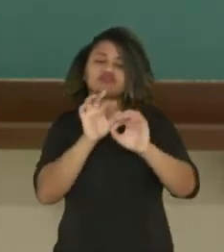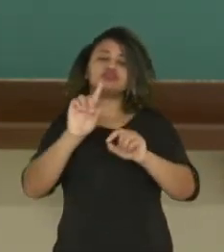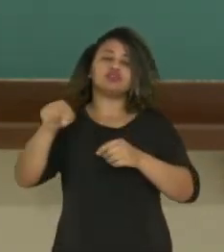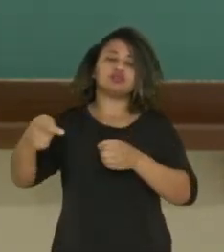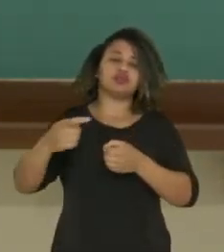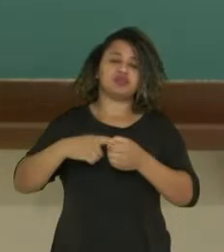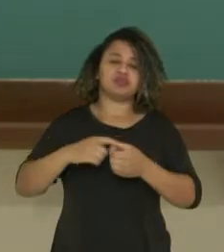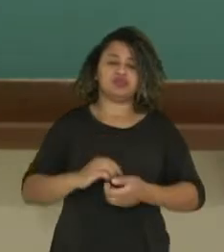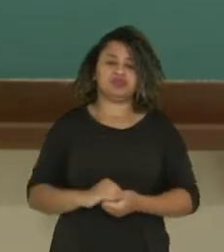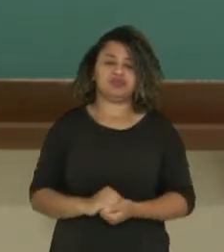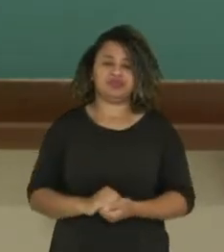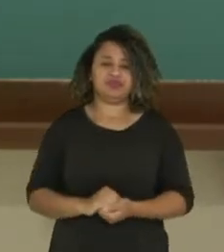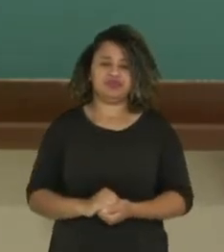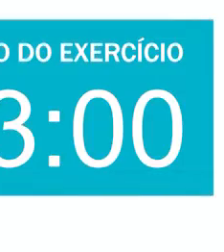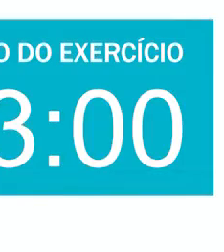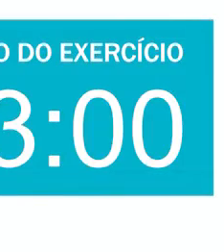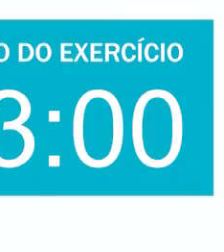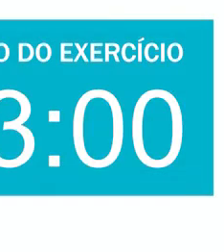voltamos na sequência.